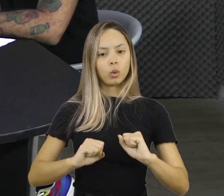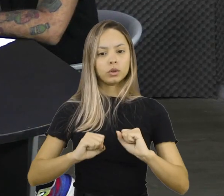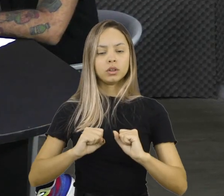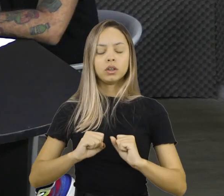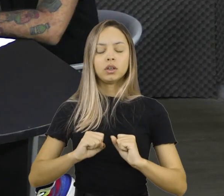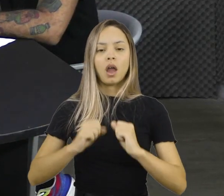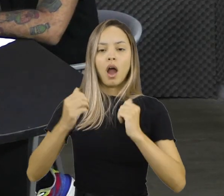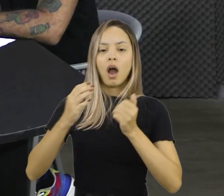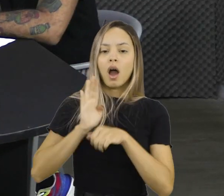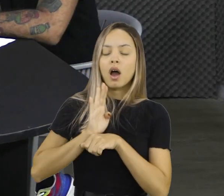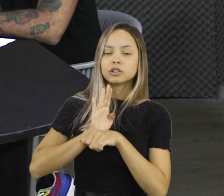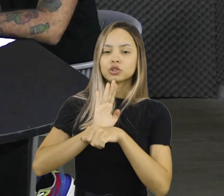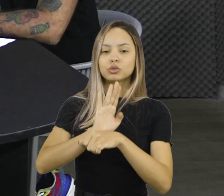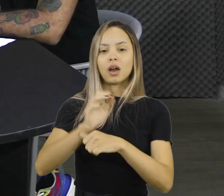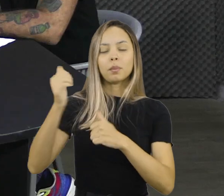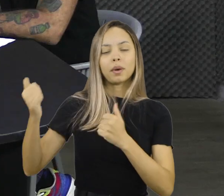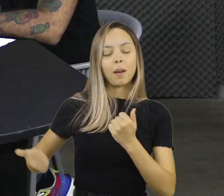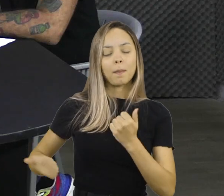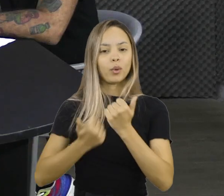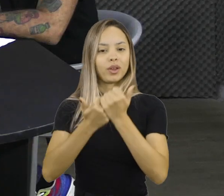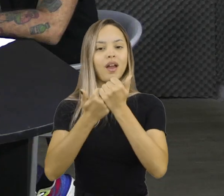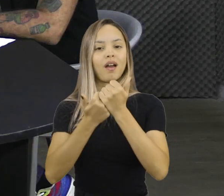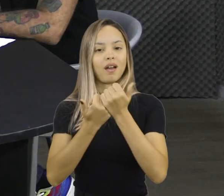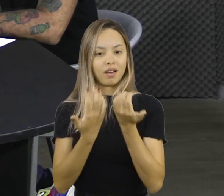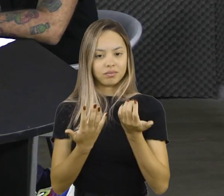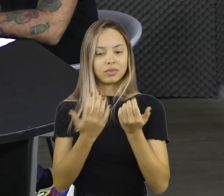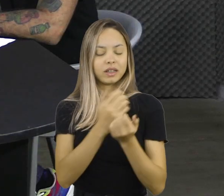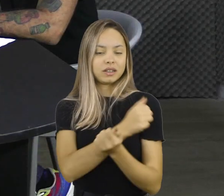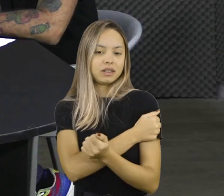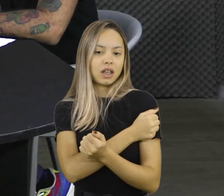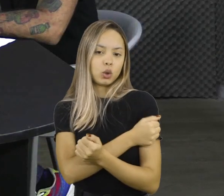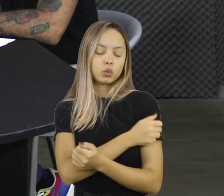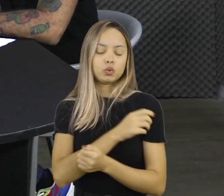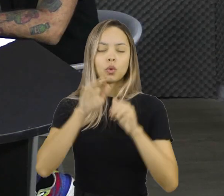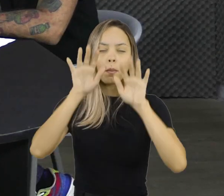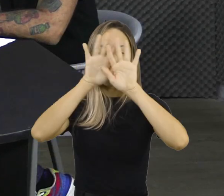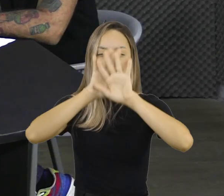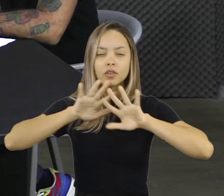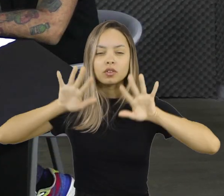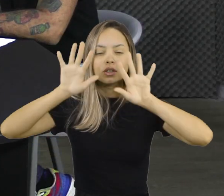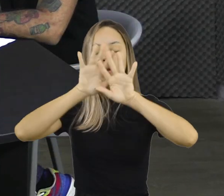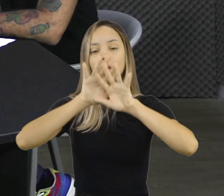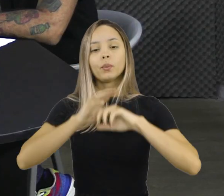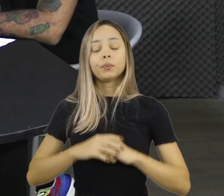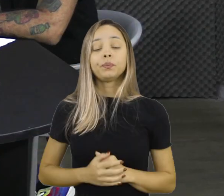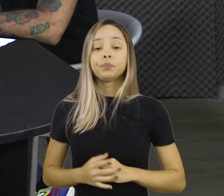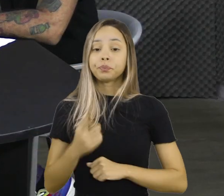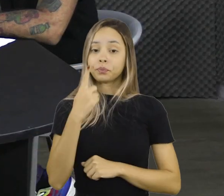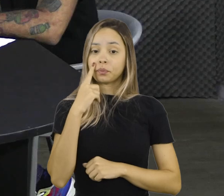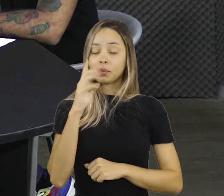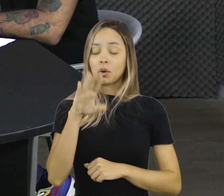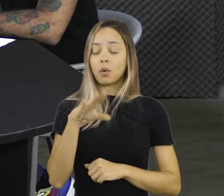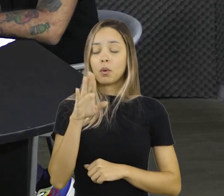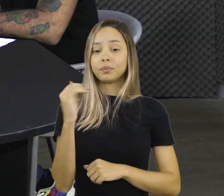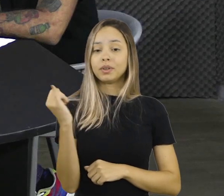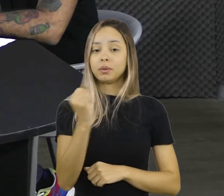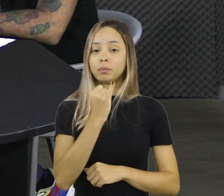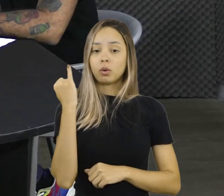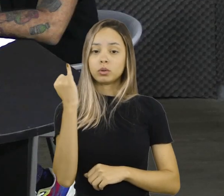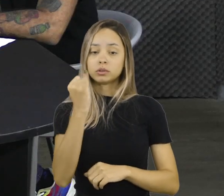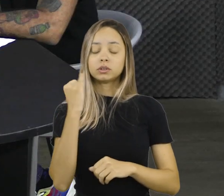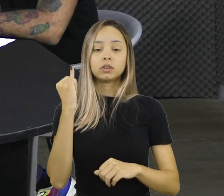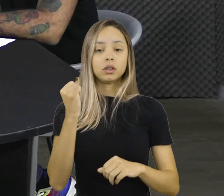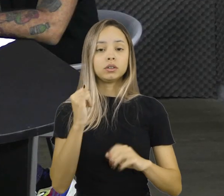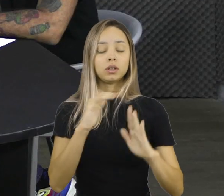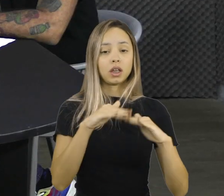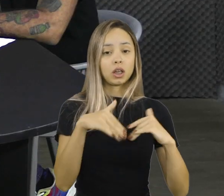essas iniciativas para estudantes com baixa visão é muito importante que a escola esteja atrelada com